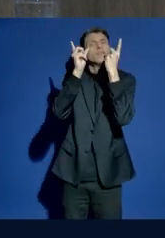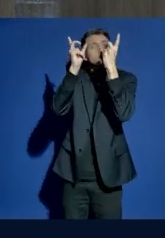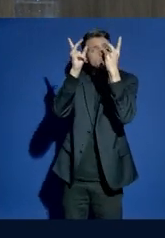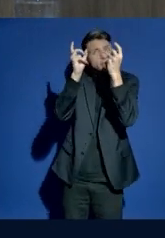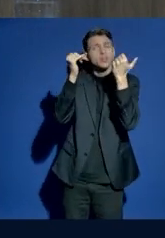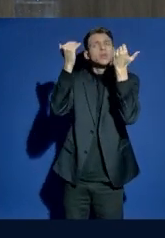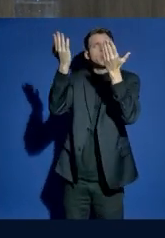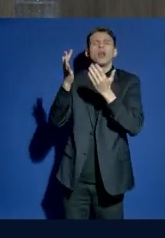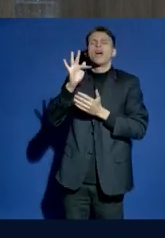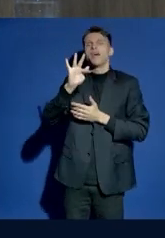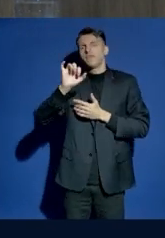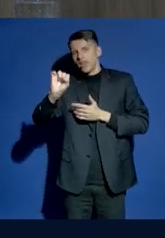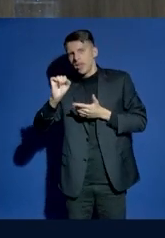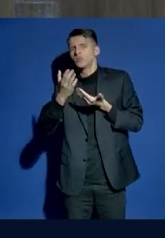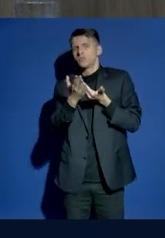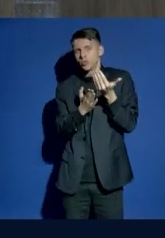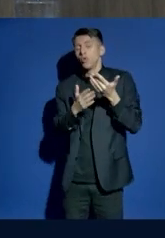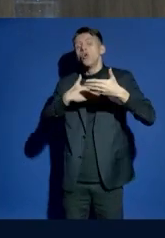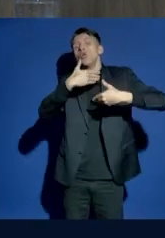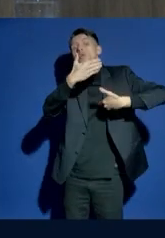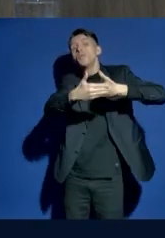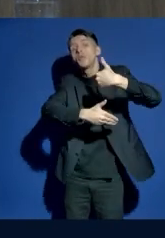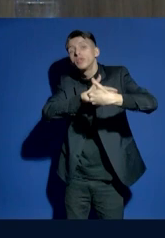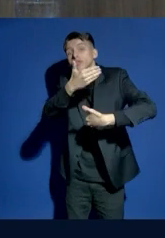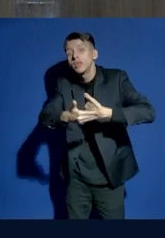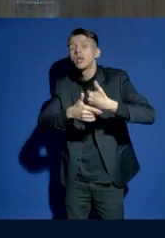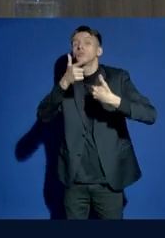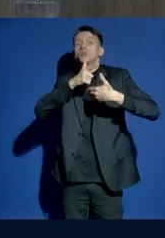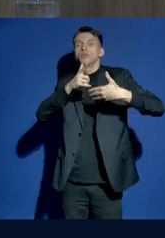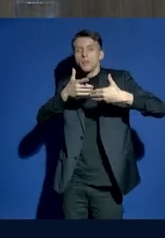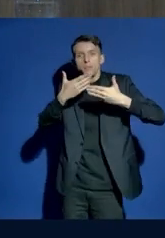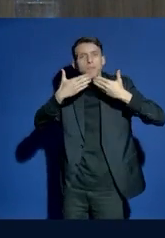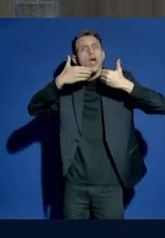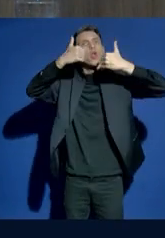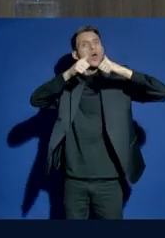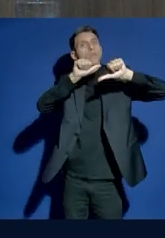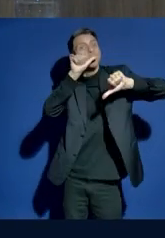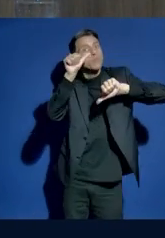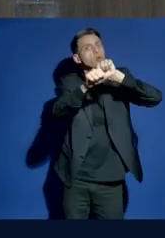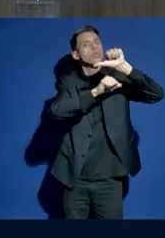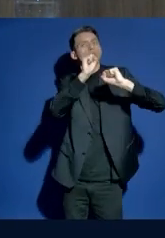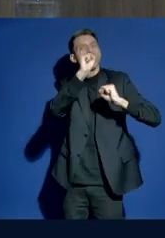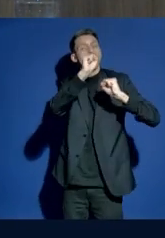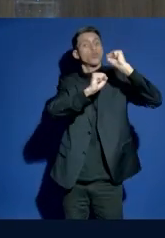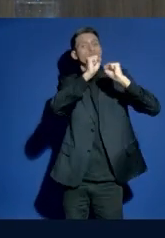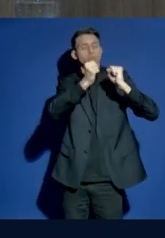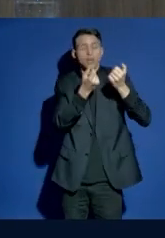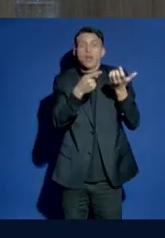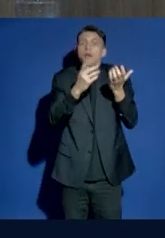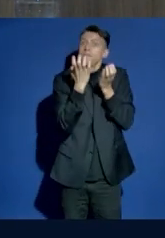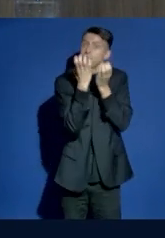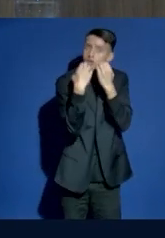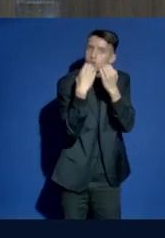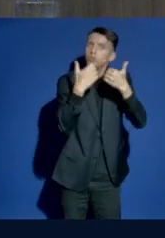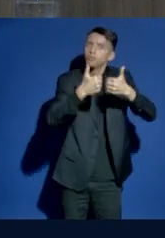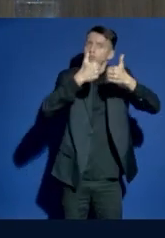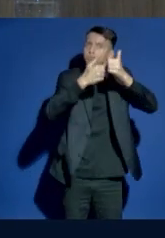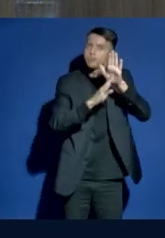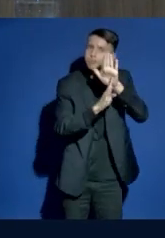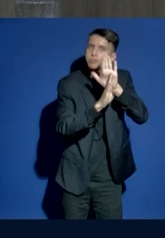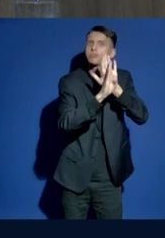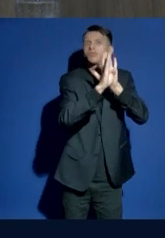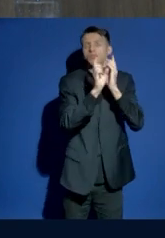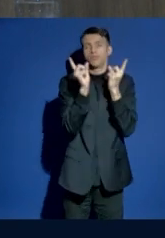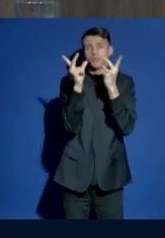outros, começou um processo de agregação de valor, de transformação desse produto, imediatamente se encerrou